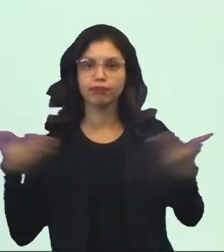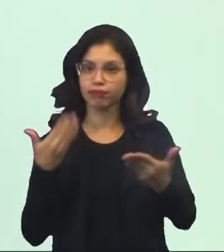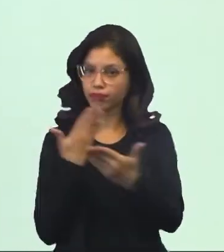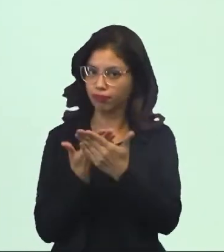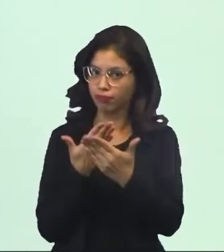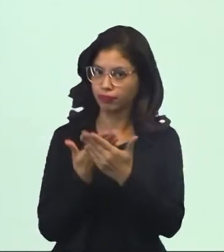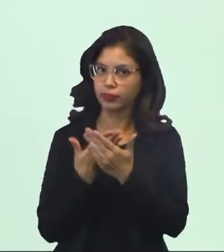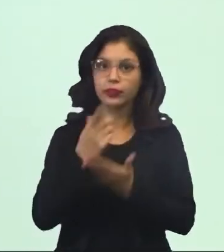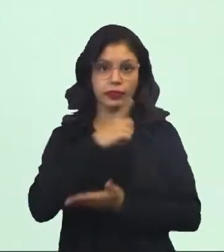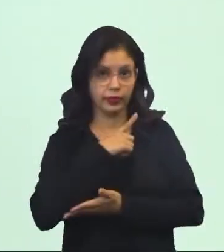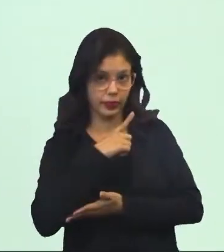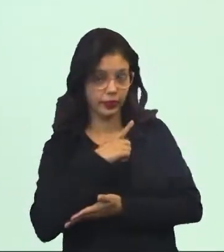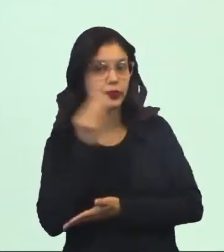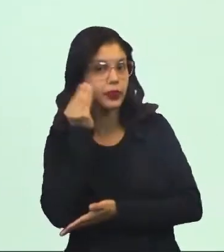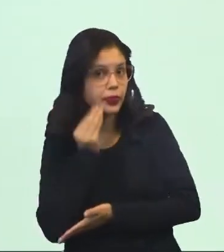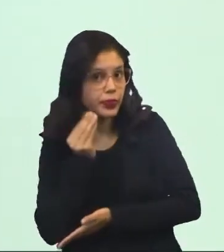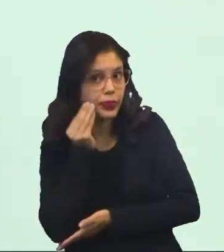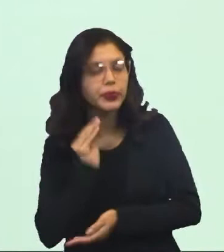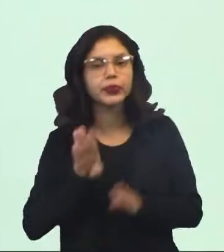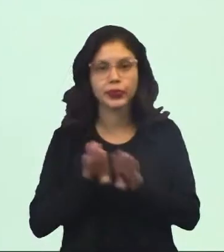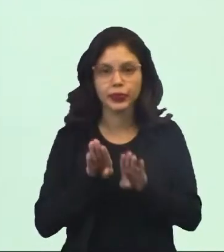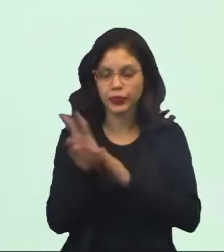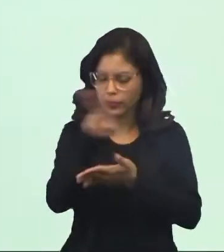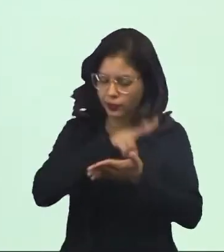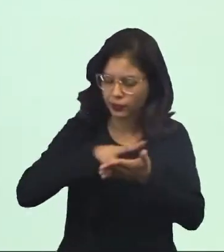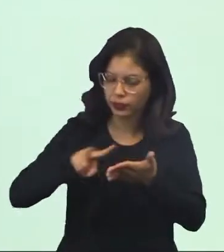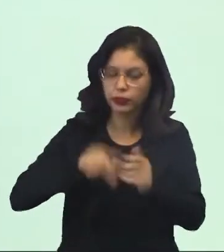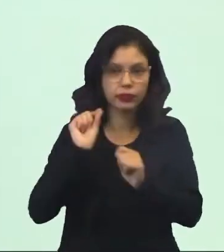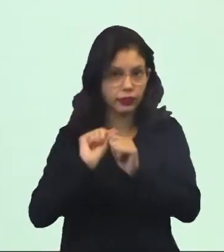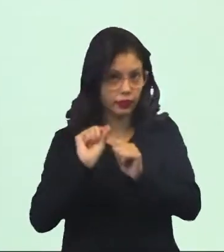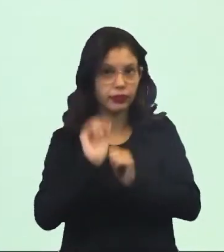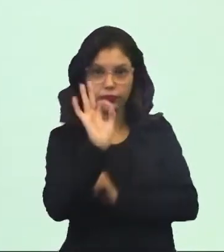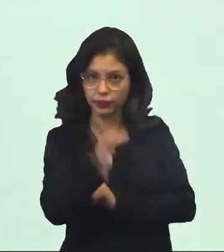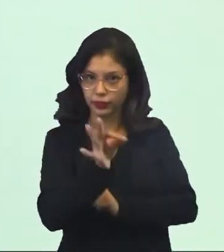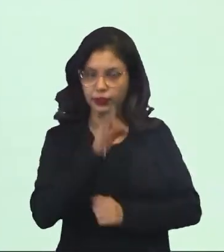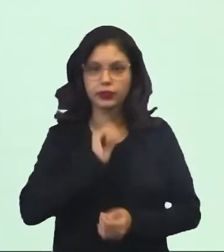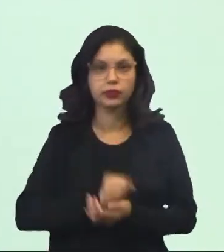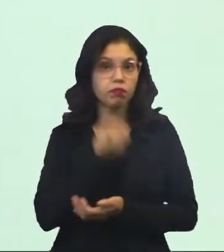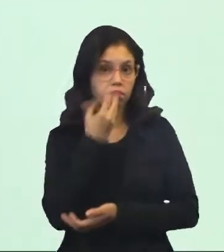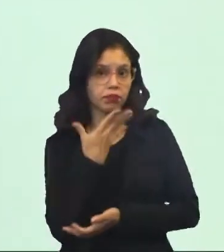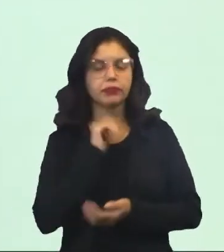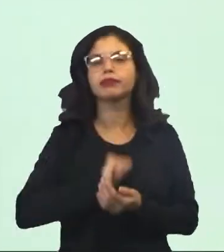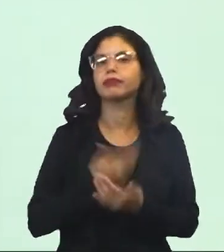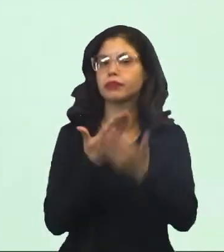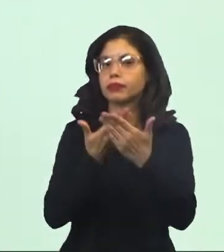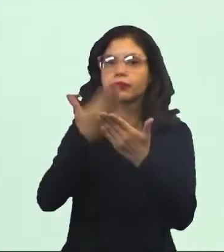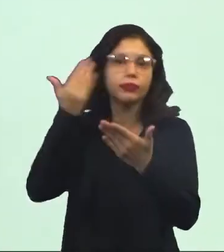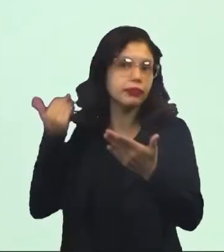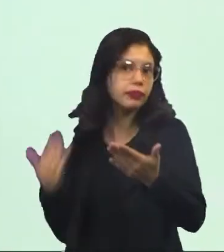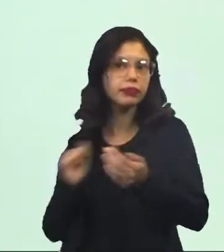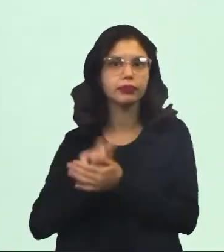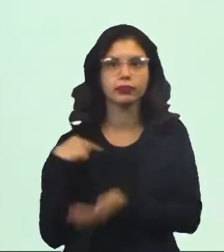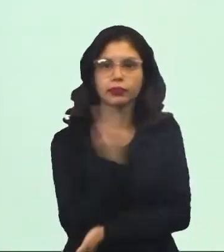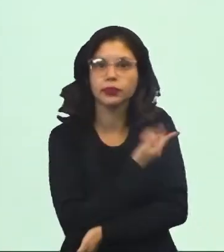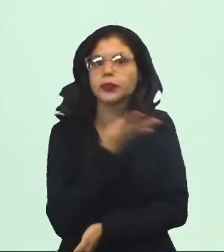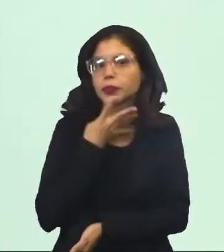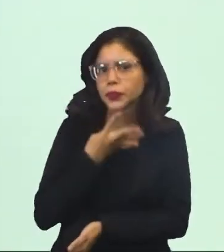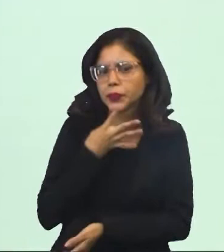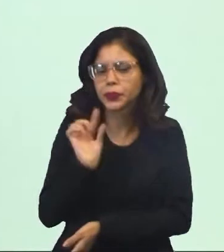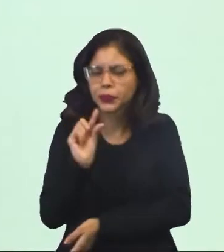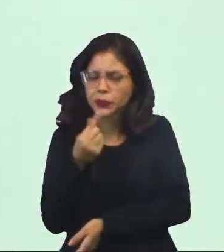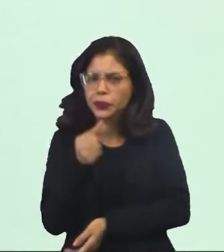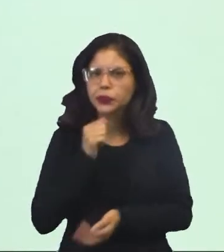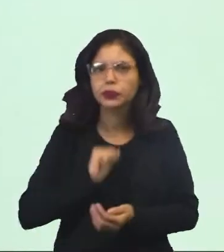interaja, tente também acompanhar as leituras que vão ser feitas, certo? Bom, na aula passada nós conhecemos um